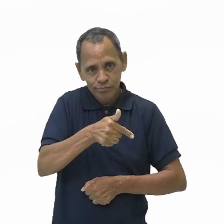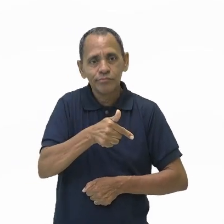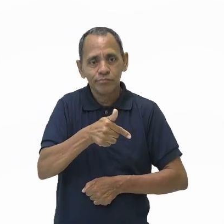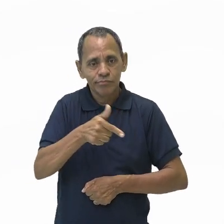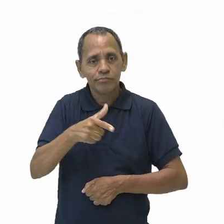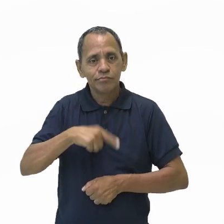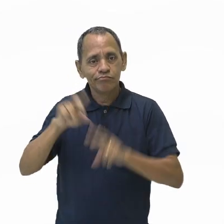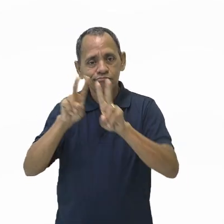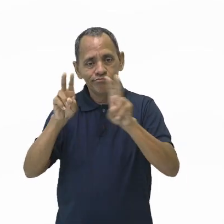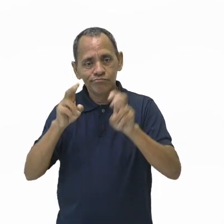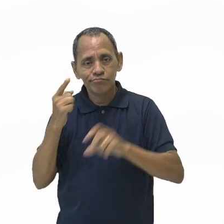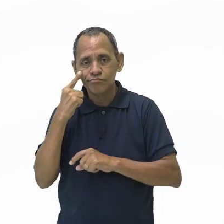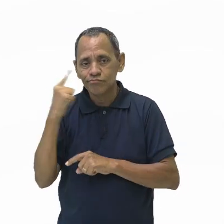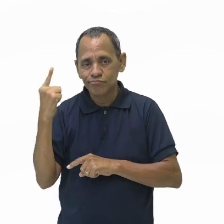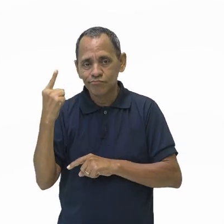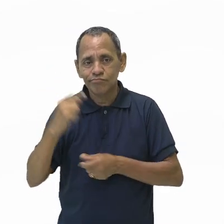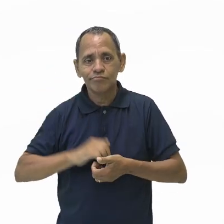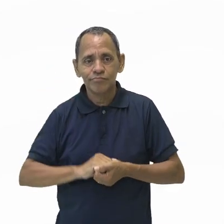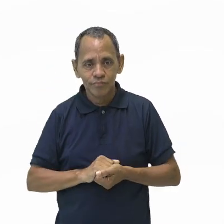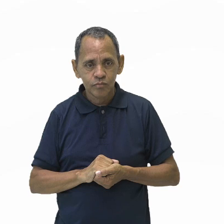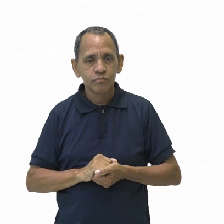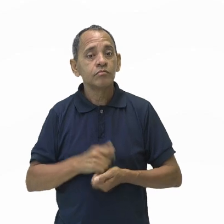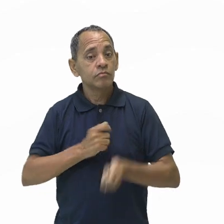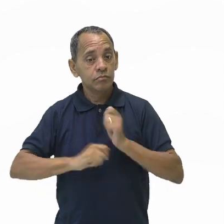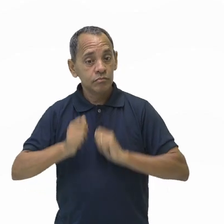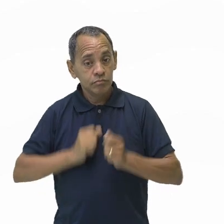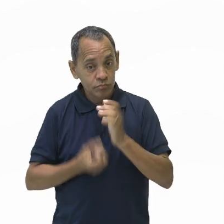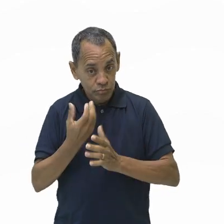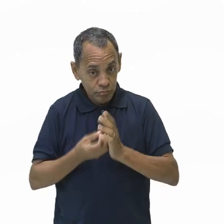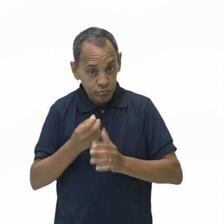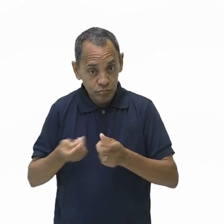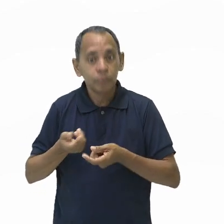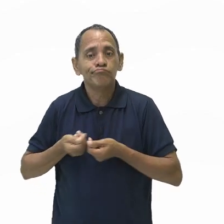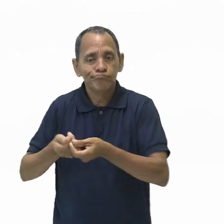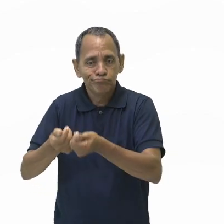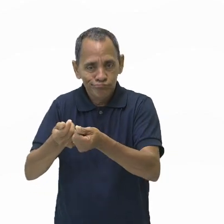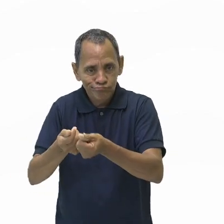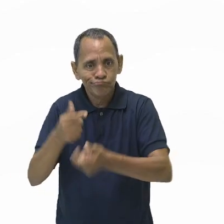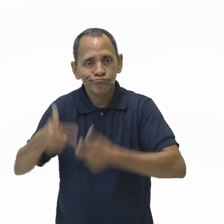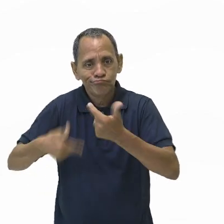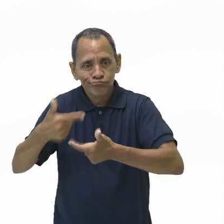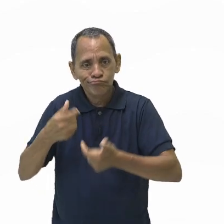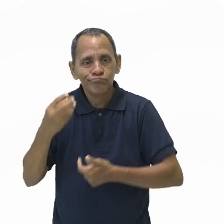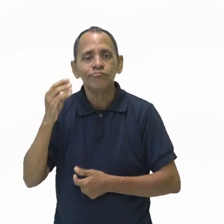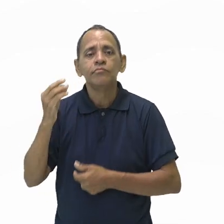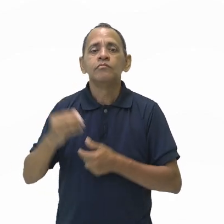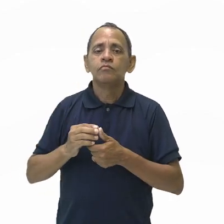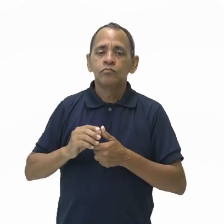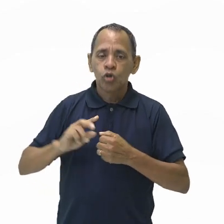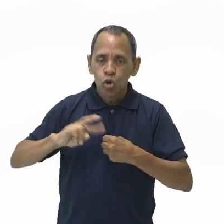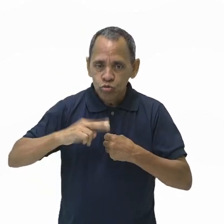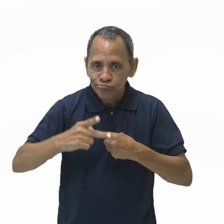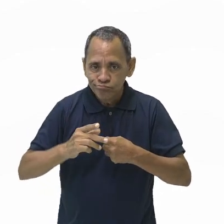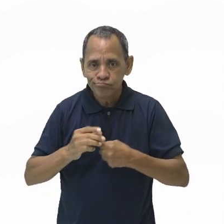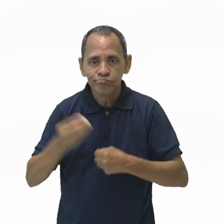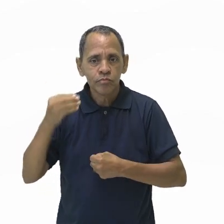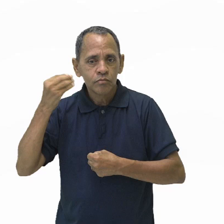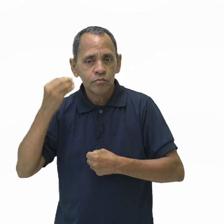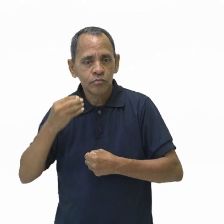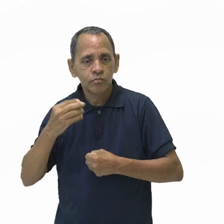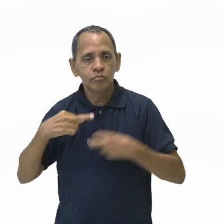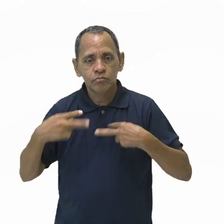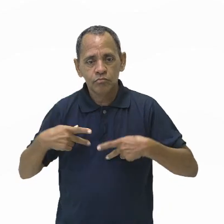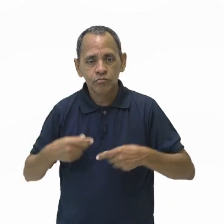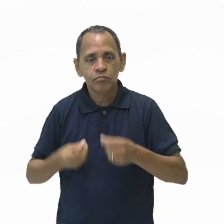interessante. Vamos ao objeto de conhecimento. Economia, produção, capital e trabalho são consequências de experiências humanas estabelecidas historicamente